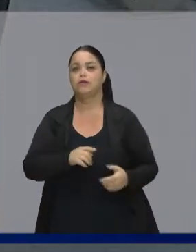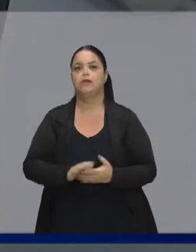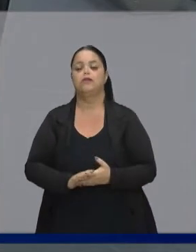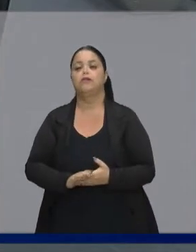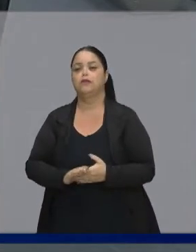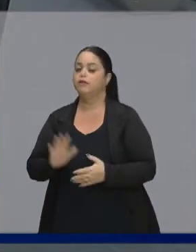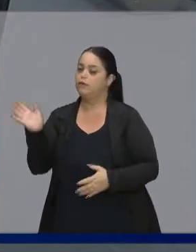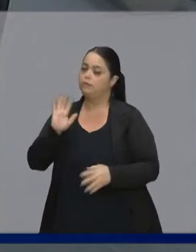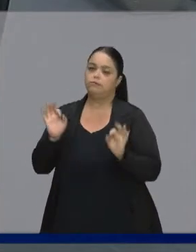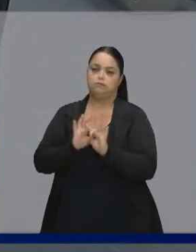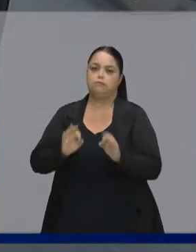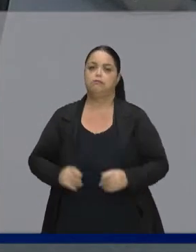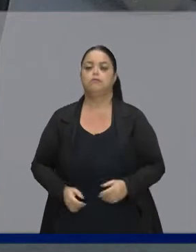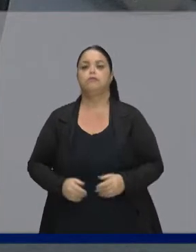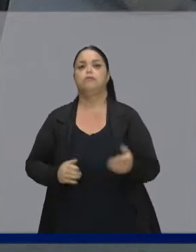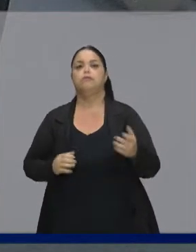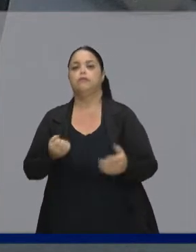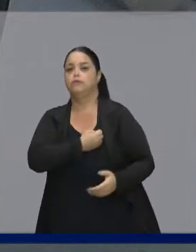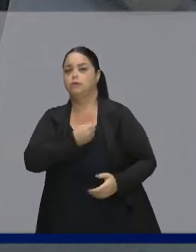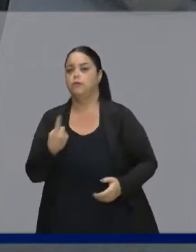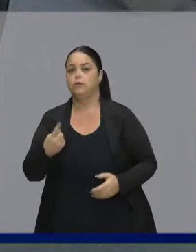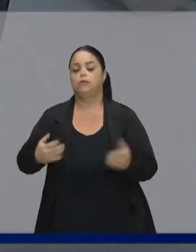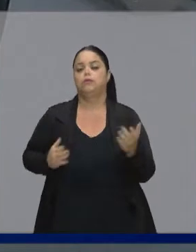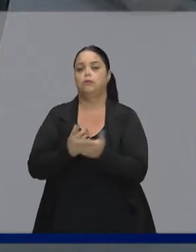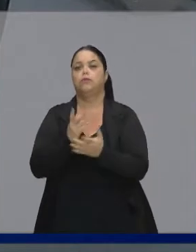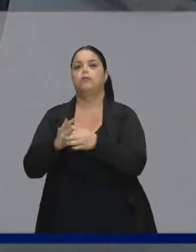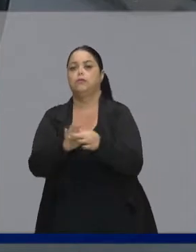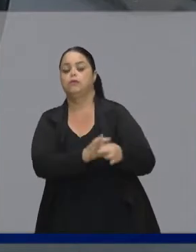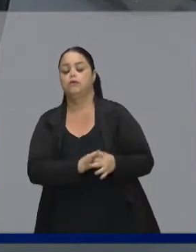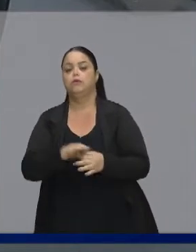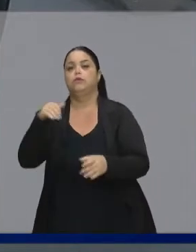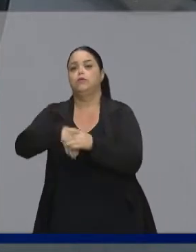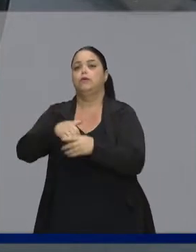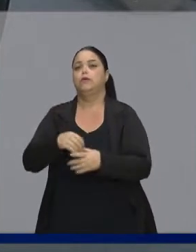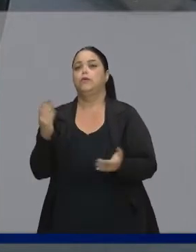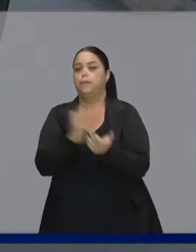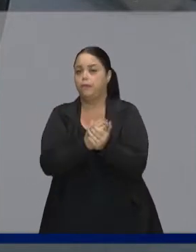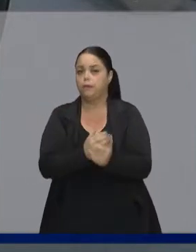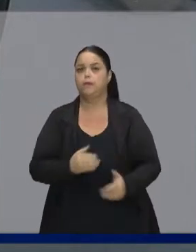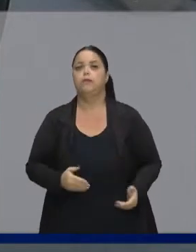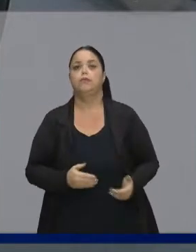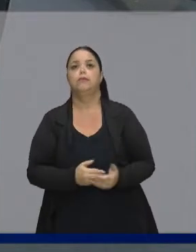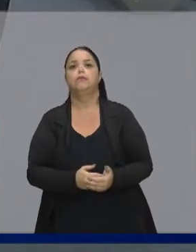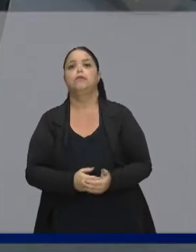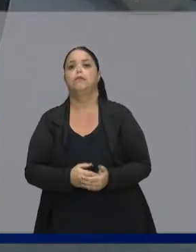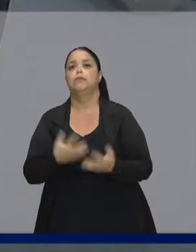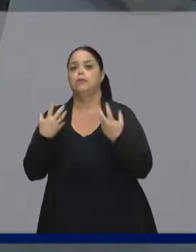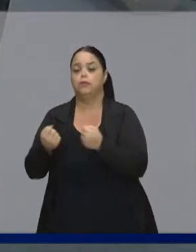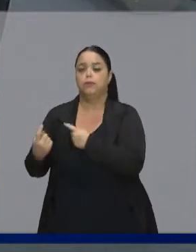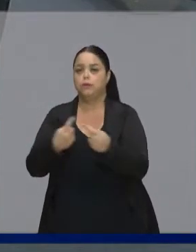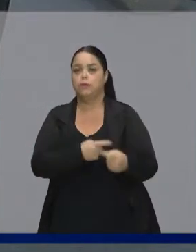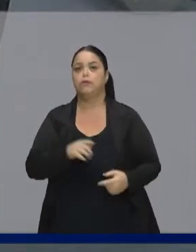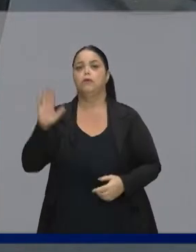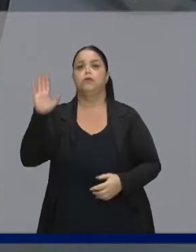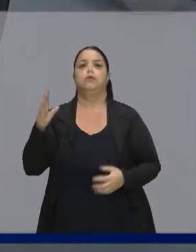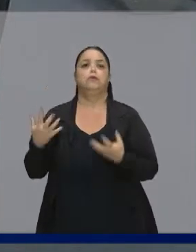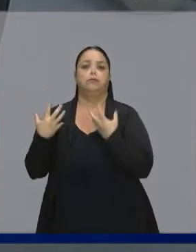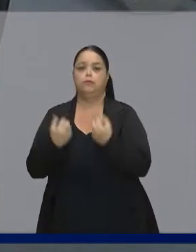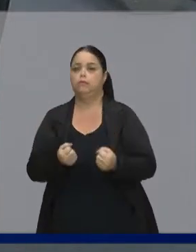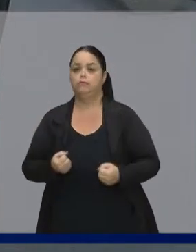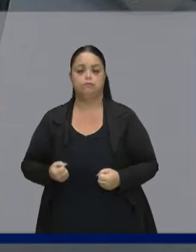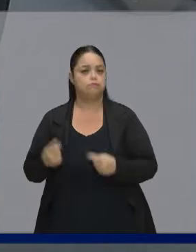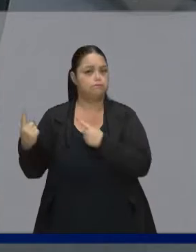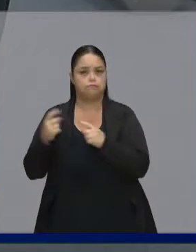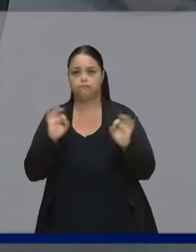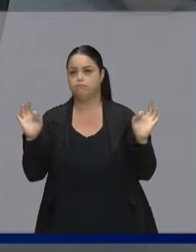Sem manifestações. Emenda número 1, aprovada por unanimidade. Em votação, o processo. Vereador Salvador, permanece em comissão. Os contrários manifestam.